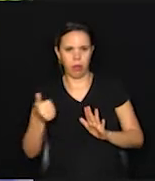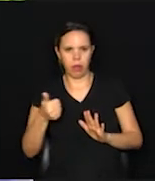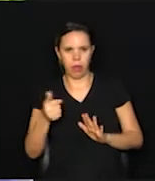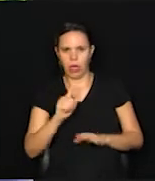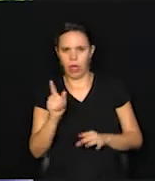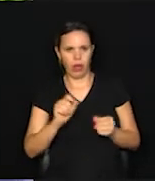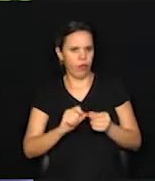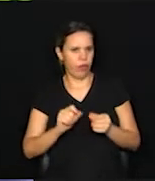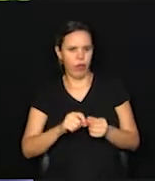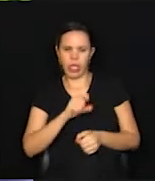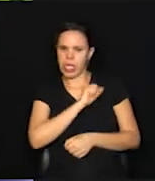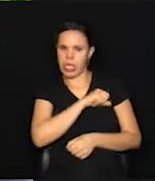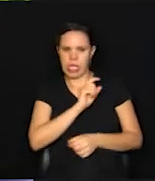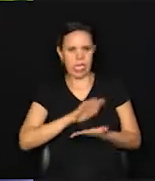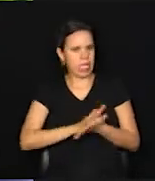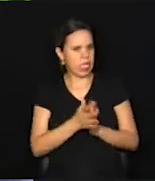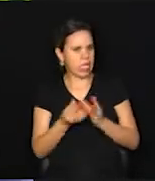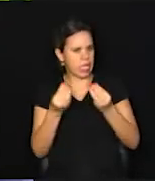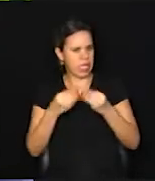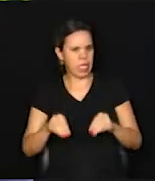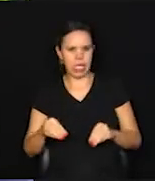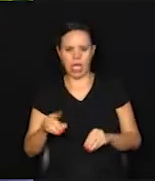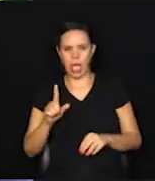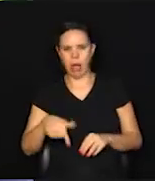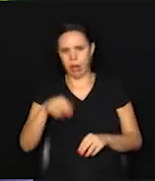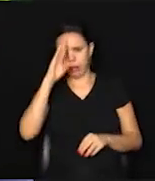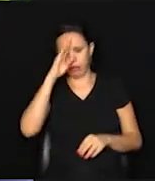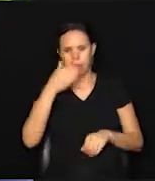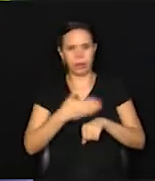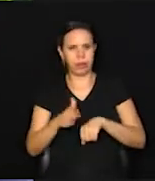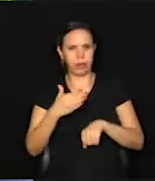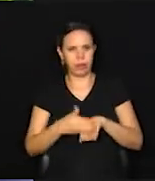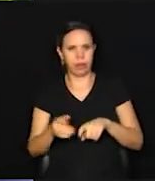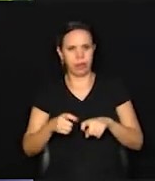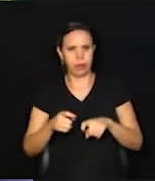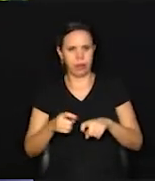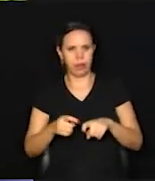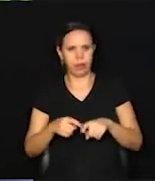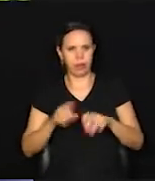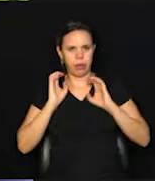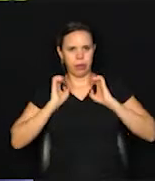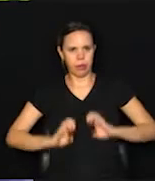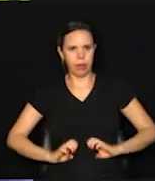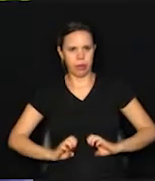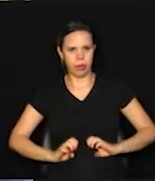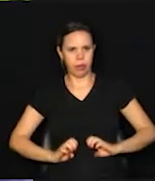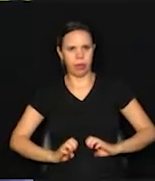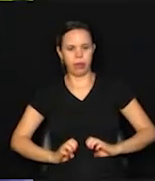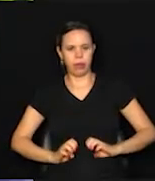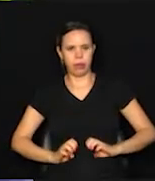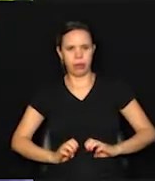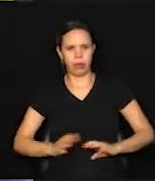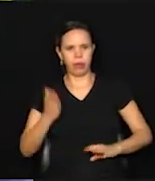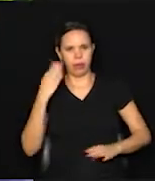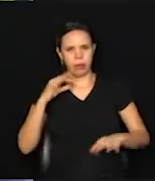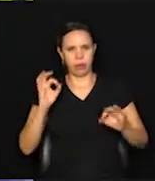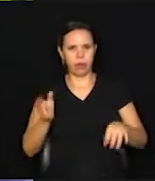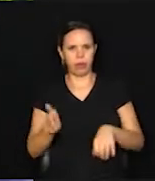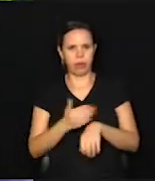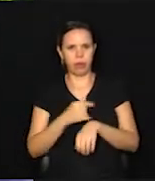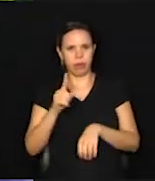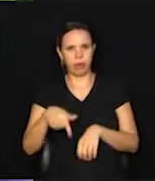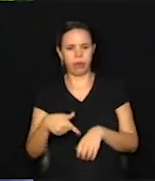fazer mal. É um princípio fundamental de qualquer prática médica ética, que é o de ter certeza que, antes de mais nada, a